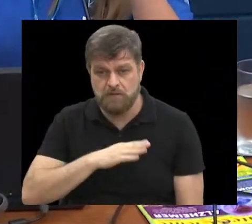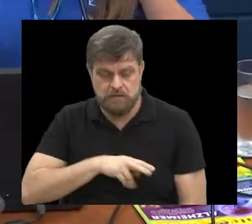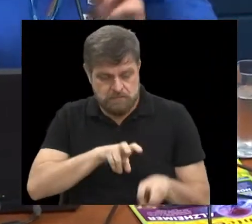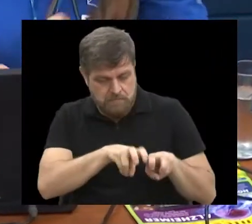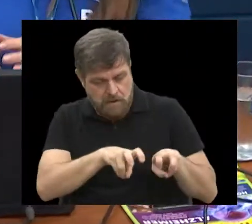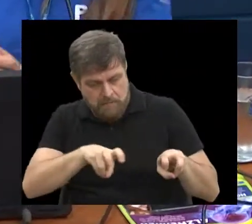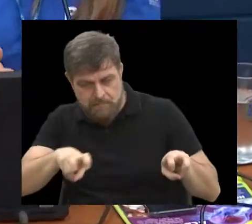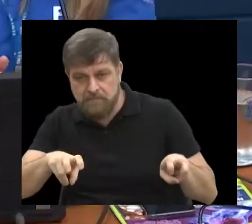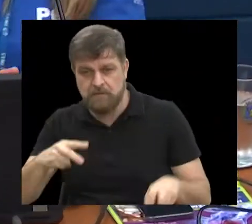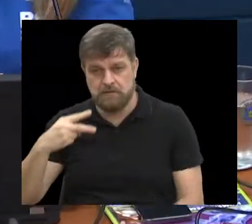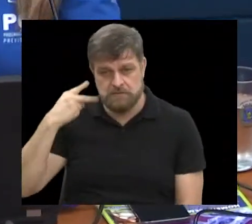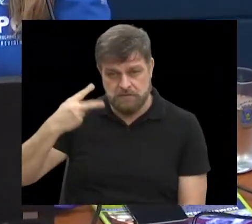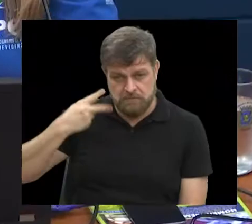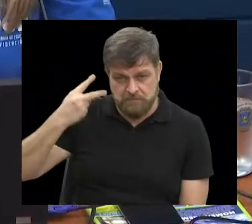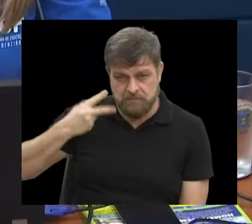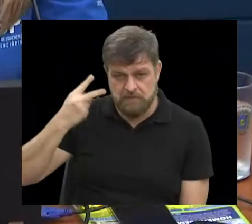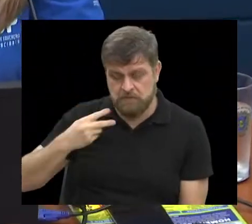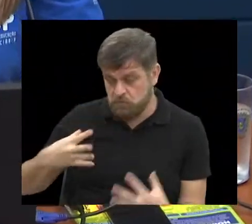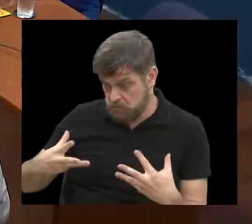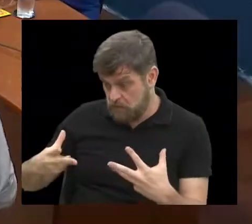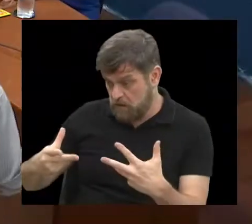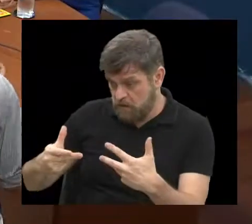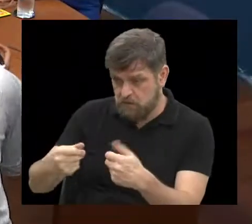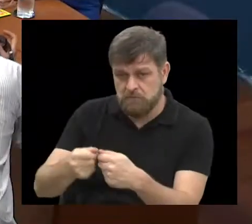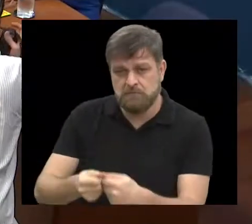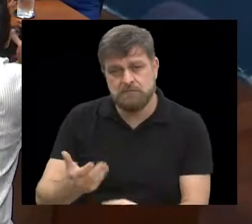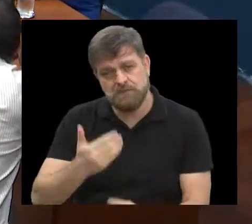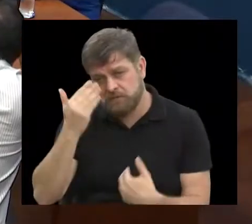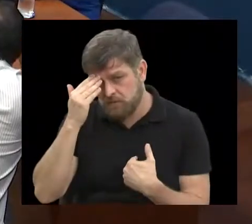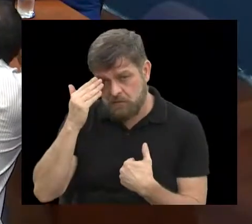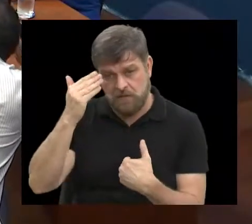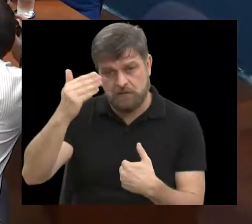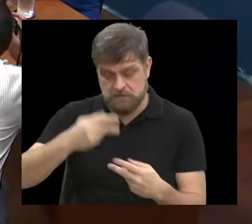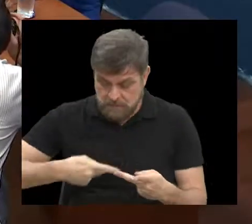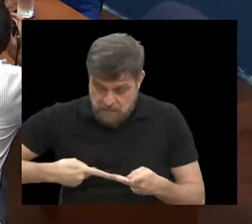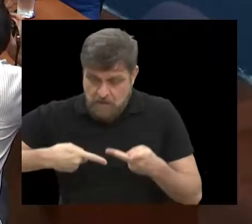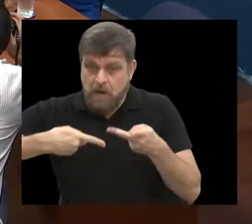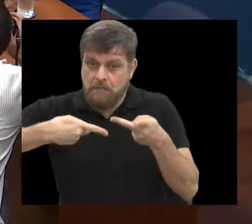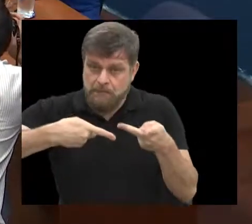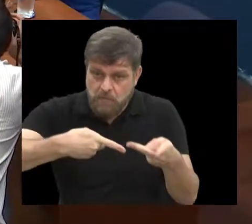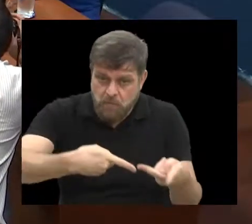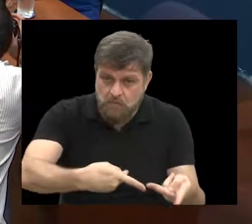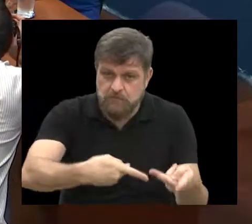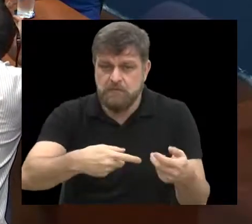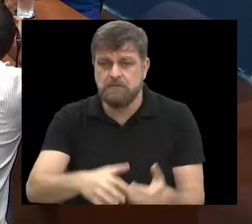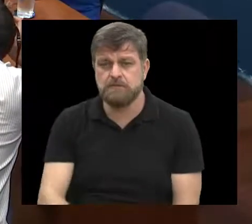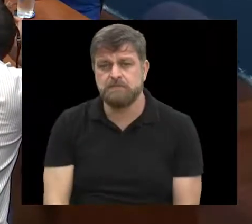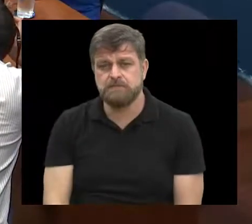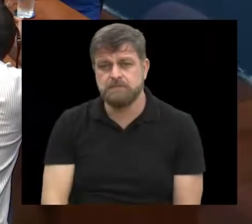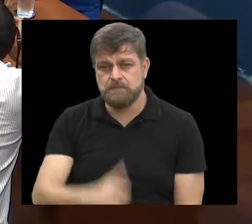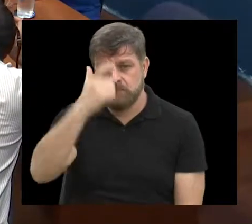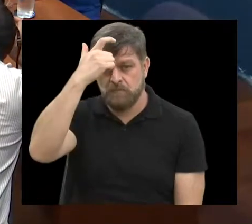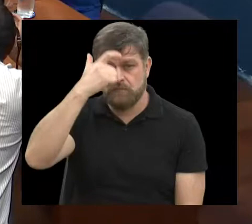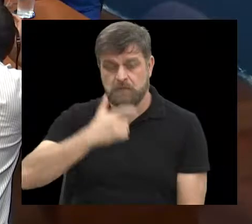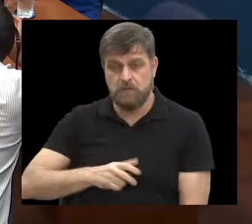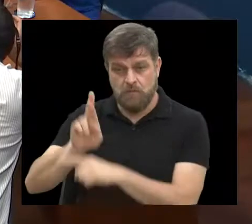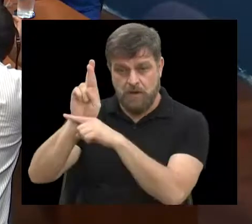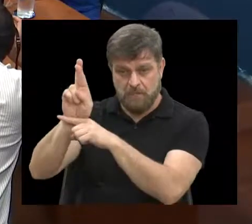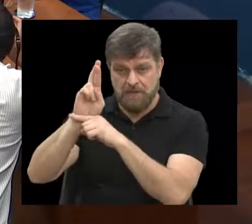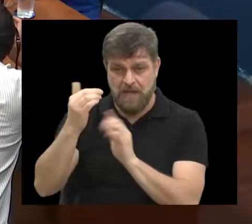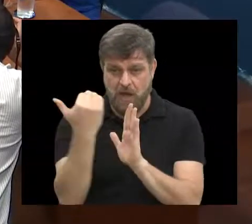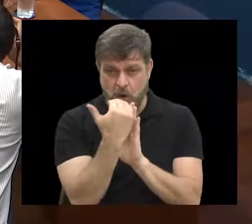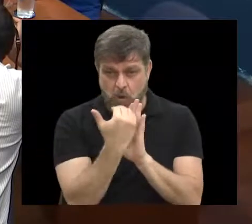mesa, ao vereador, todos. Agradecer pelo convite. Eu represento aqui hoje o Programa